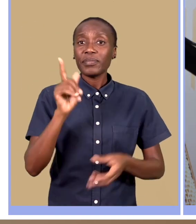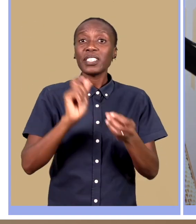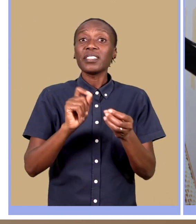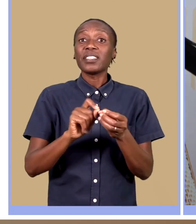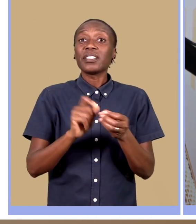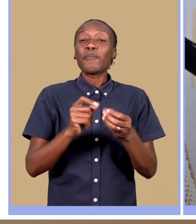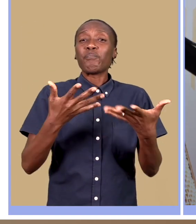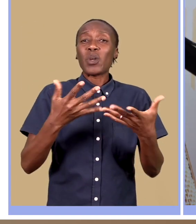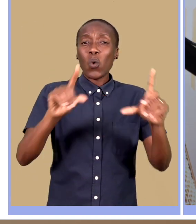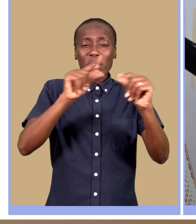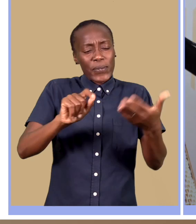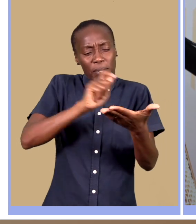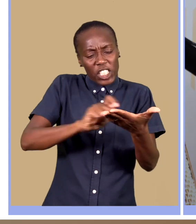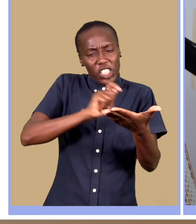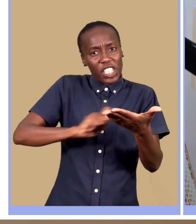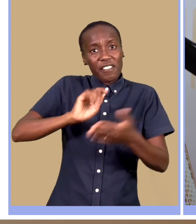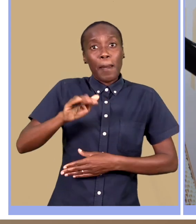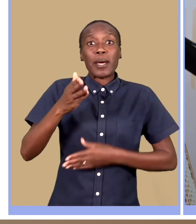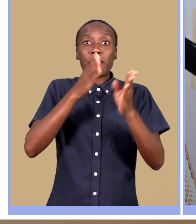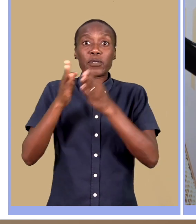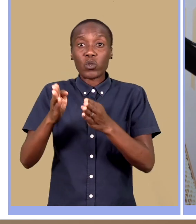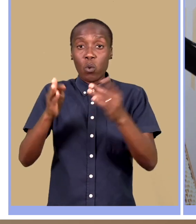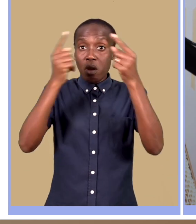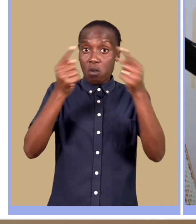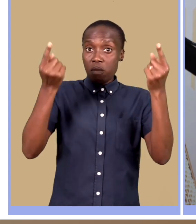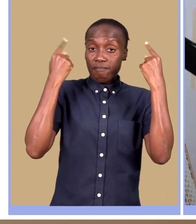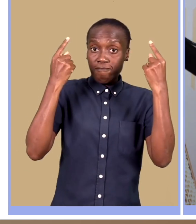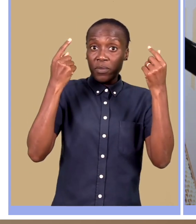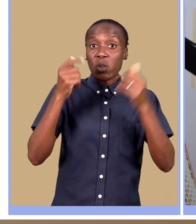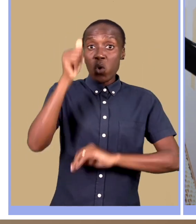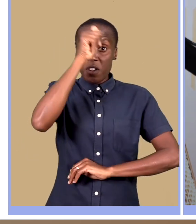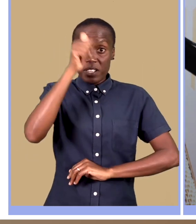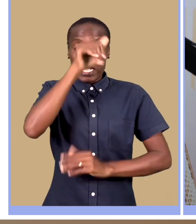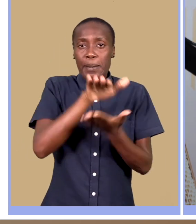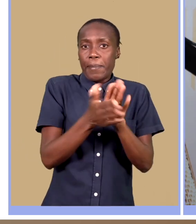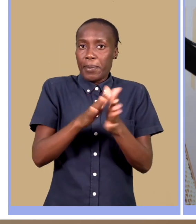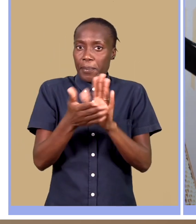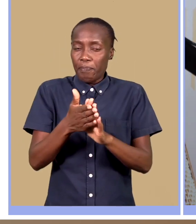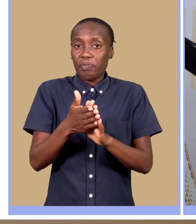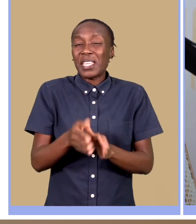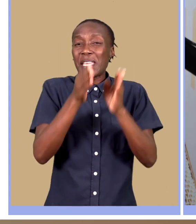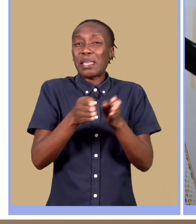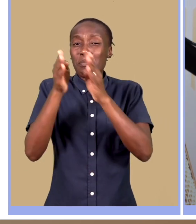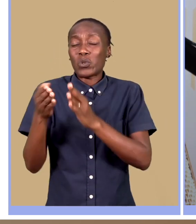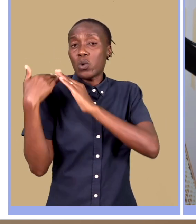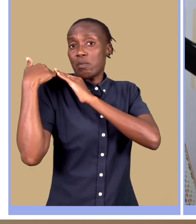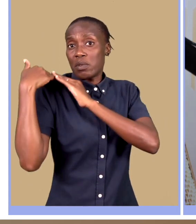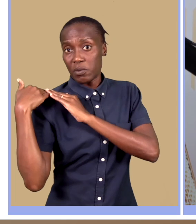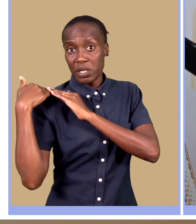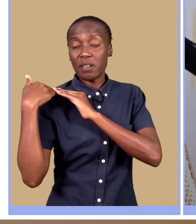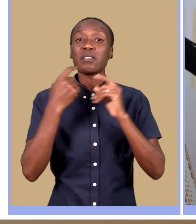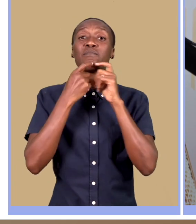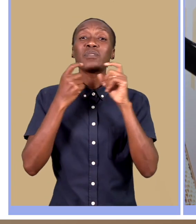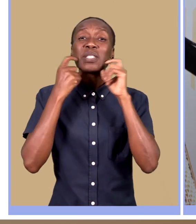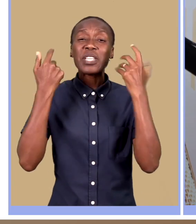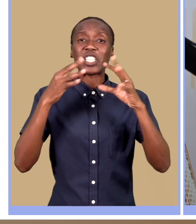de dissertações ou teses, mas também de publicações sobre esses assuntos de autores moçambicanos,